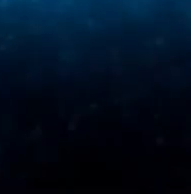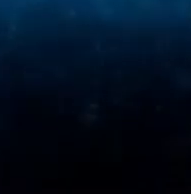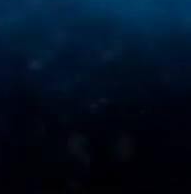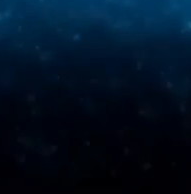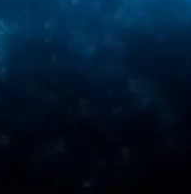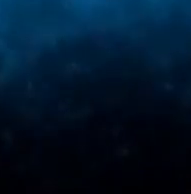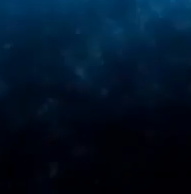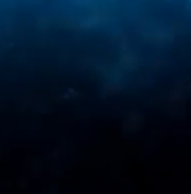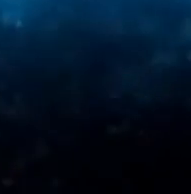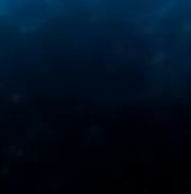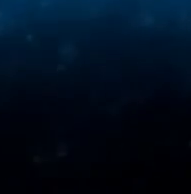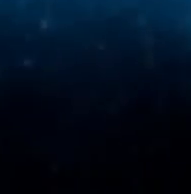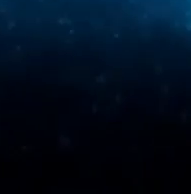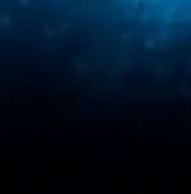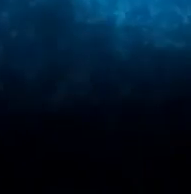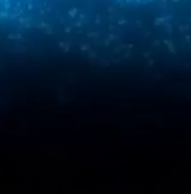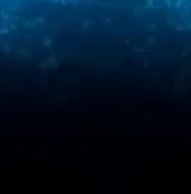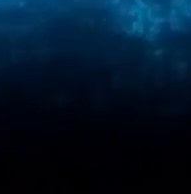o